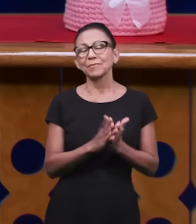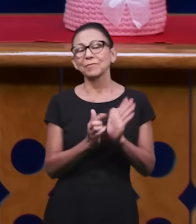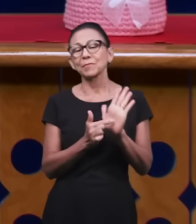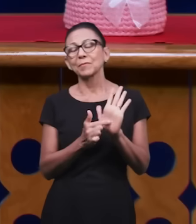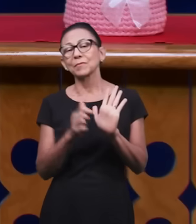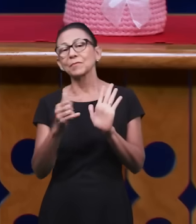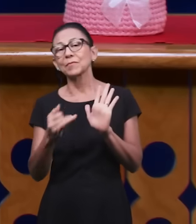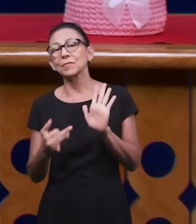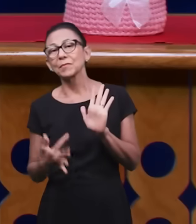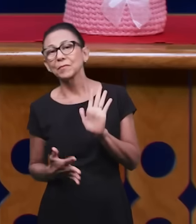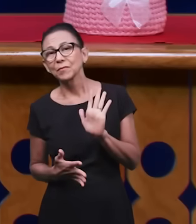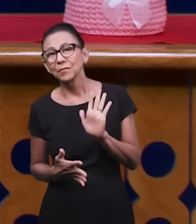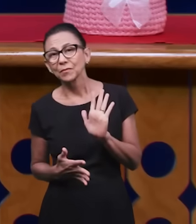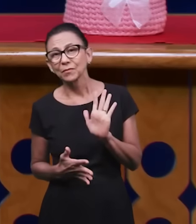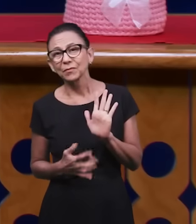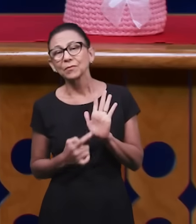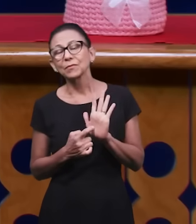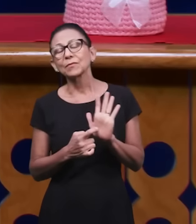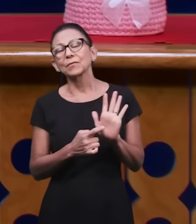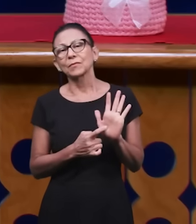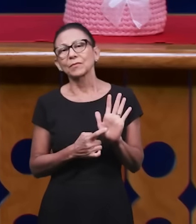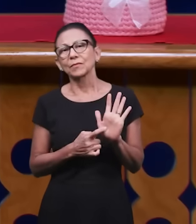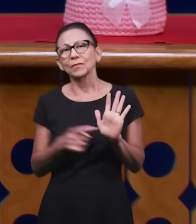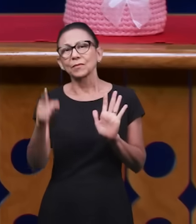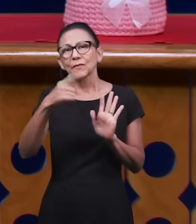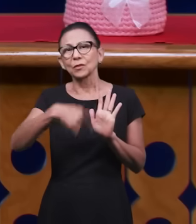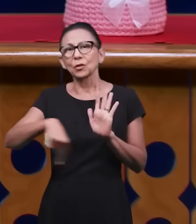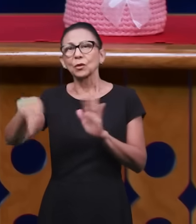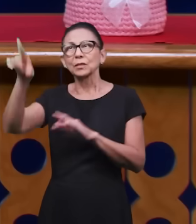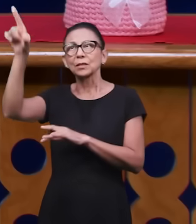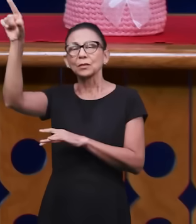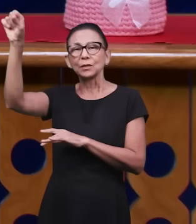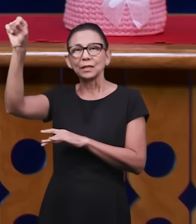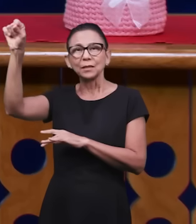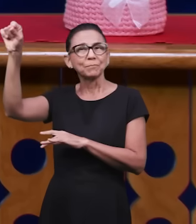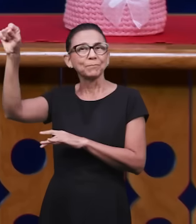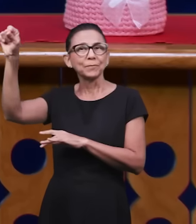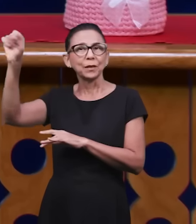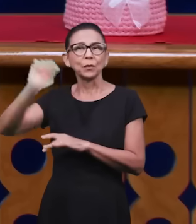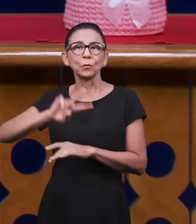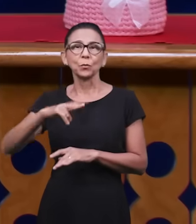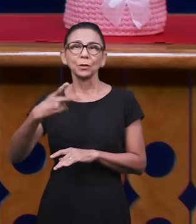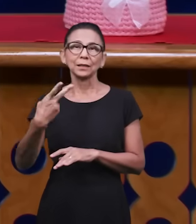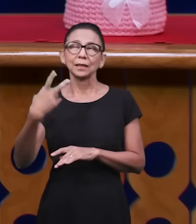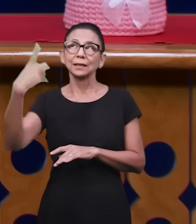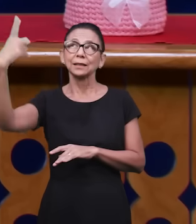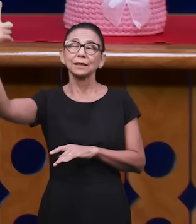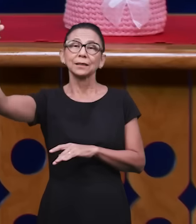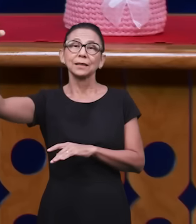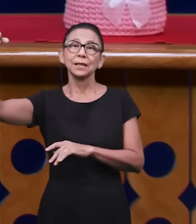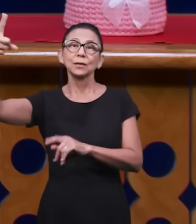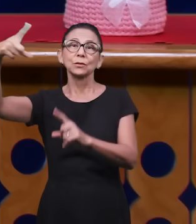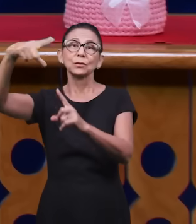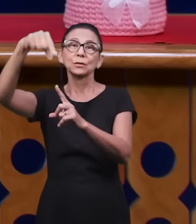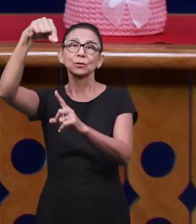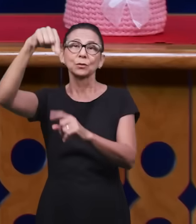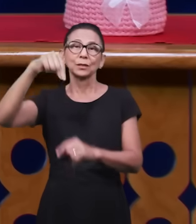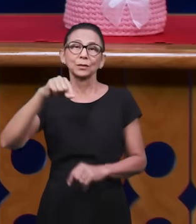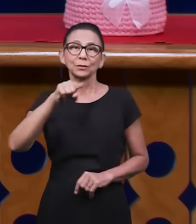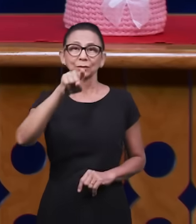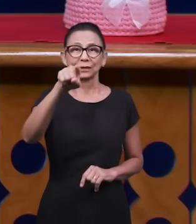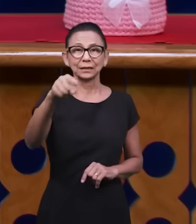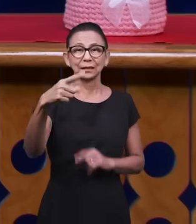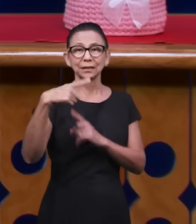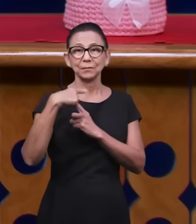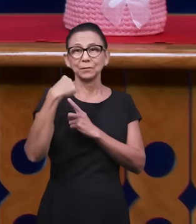nós que escolhemos o Senhor, mas Ele nos escolheu. Antes mesmo de nós queremos dar